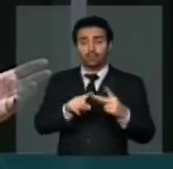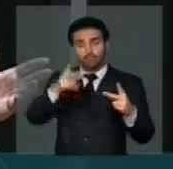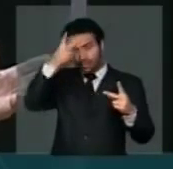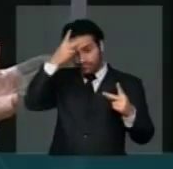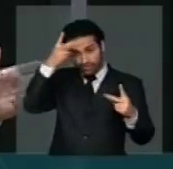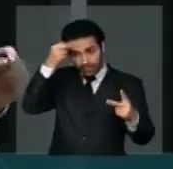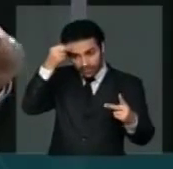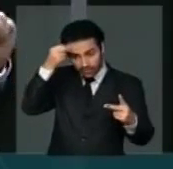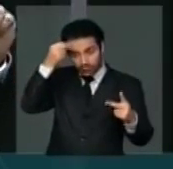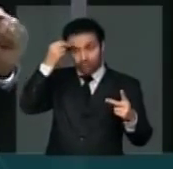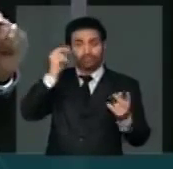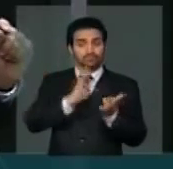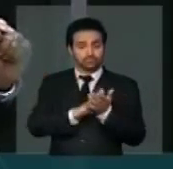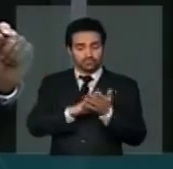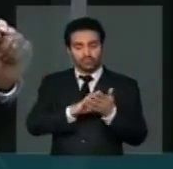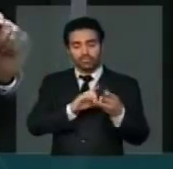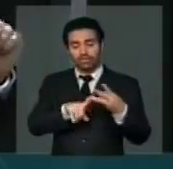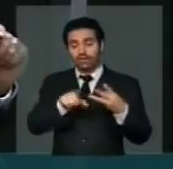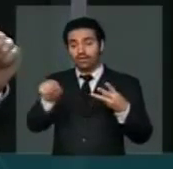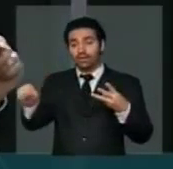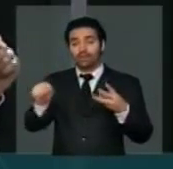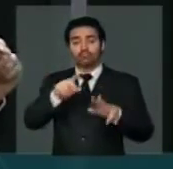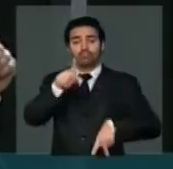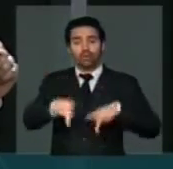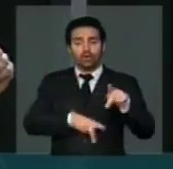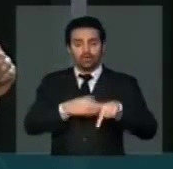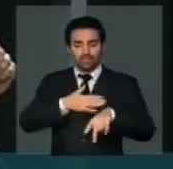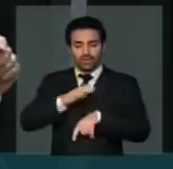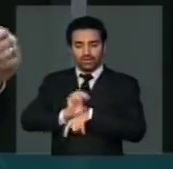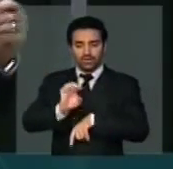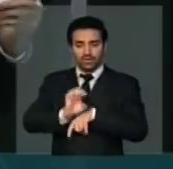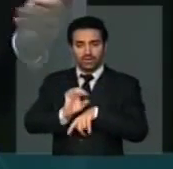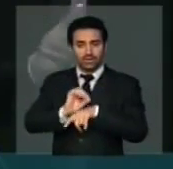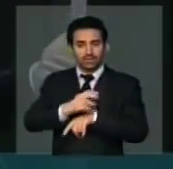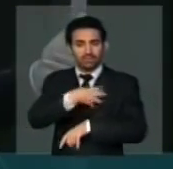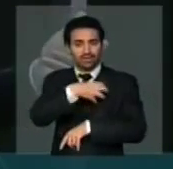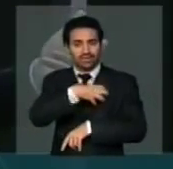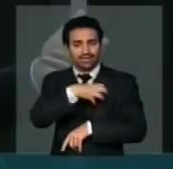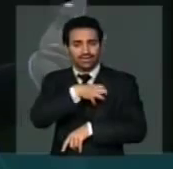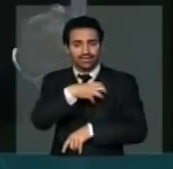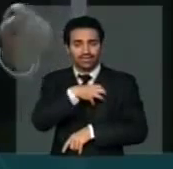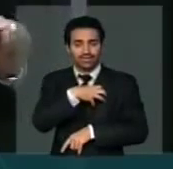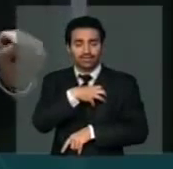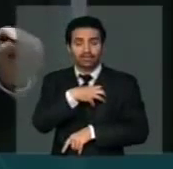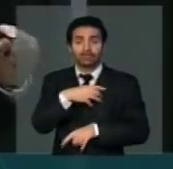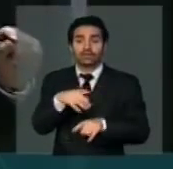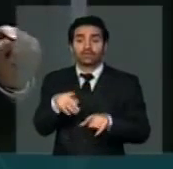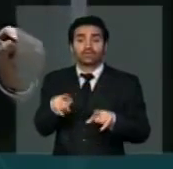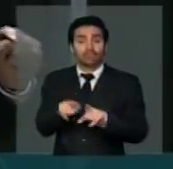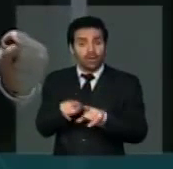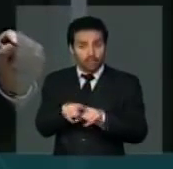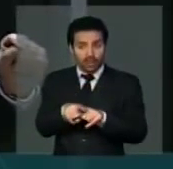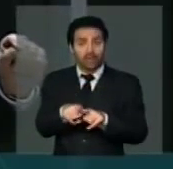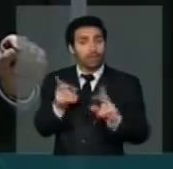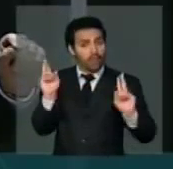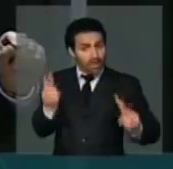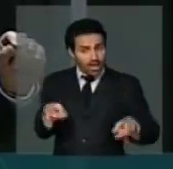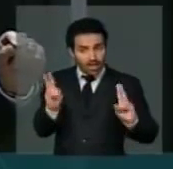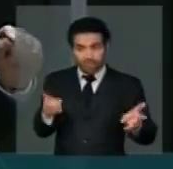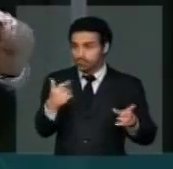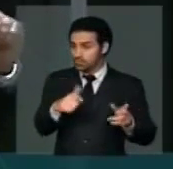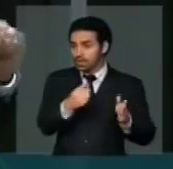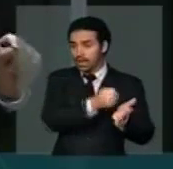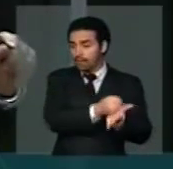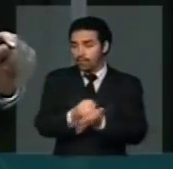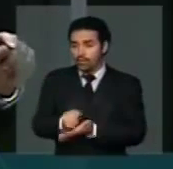municipais, à população do meu estado, da Bahia, em muitos lugares, mesmo sem a participação